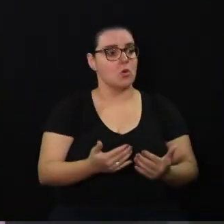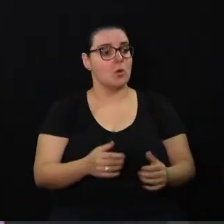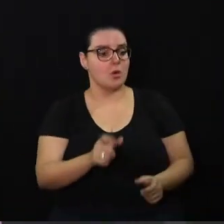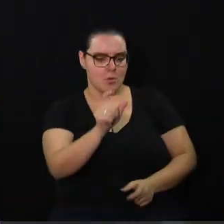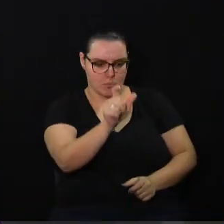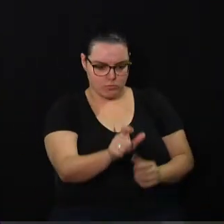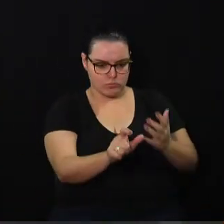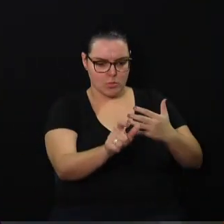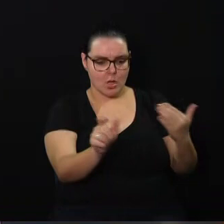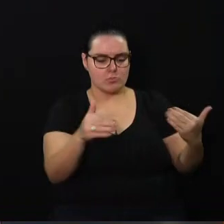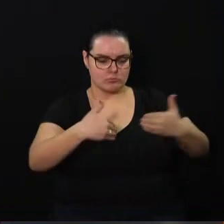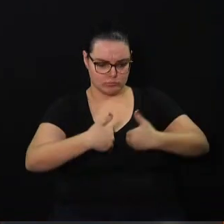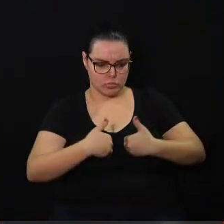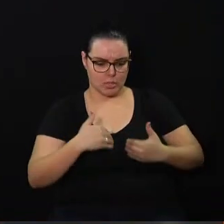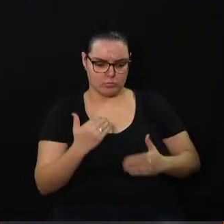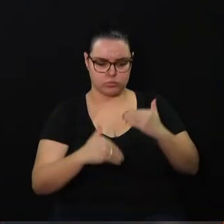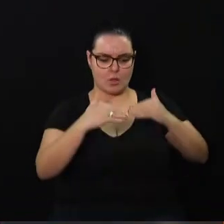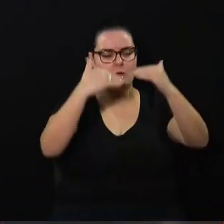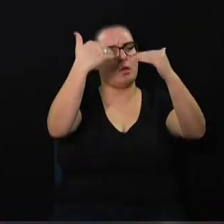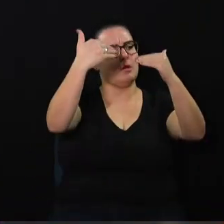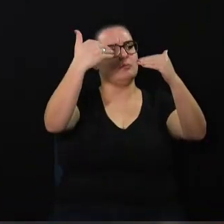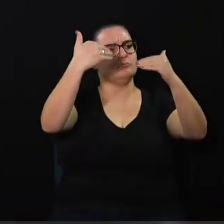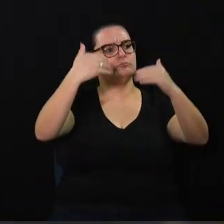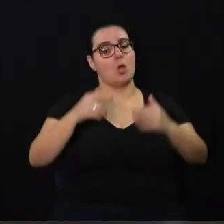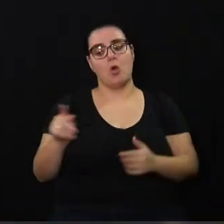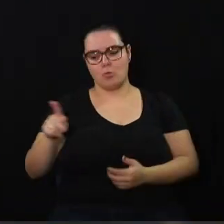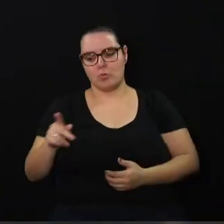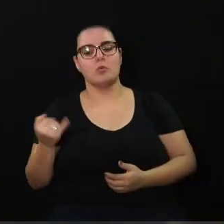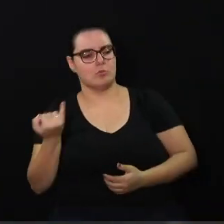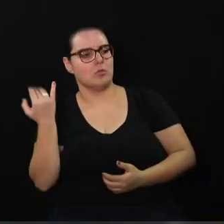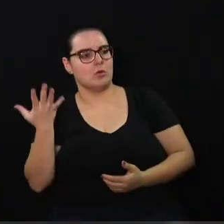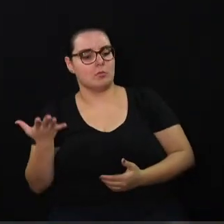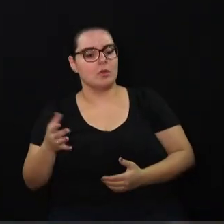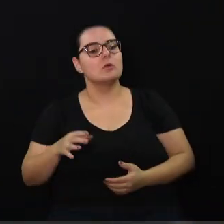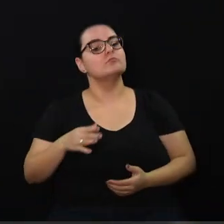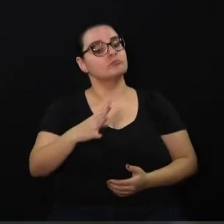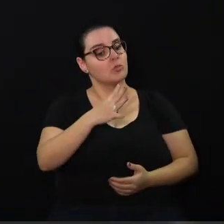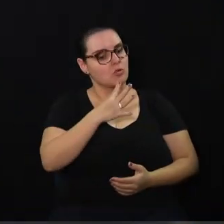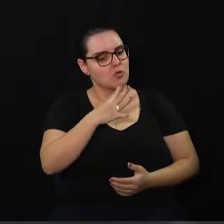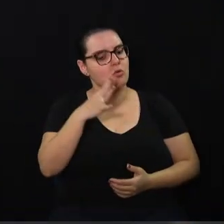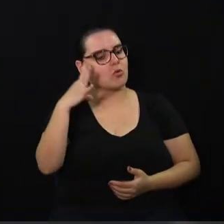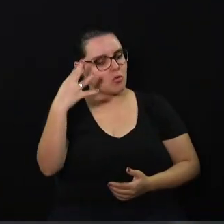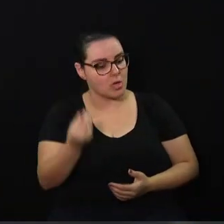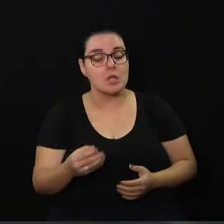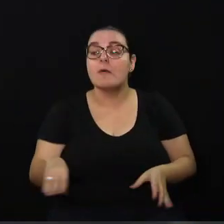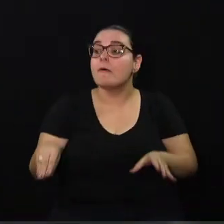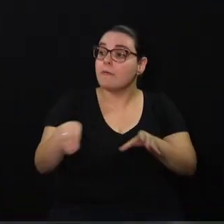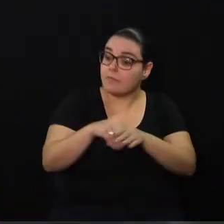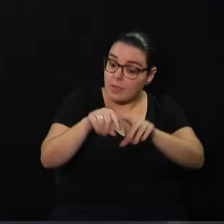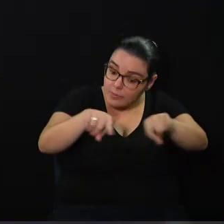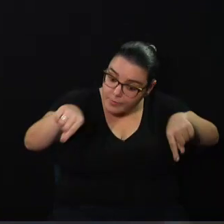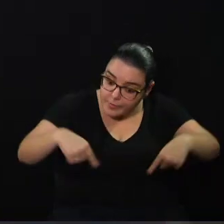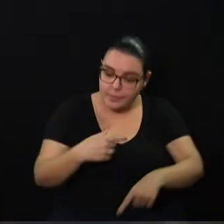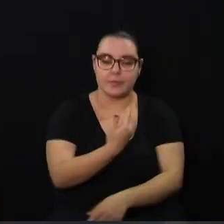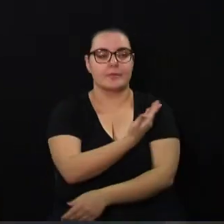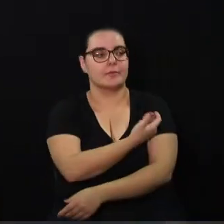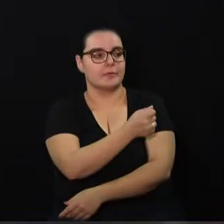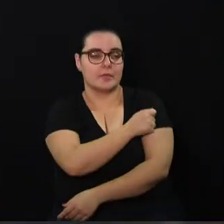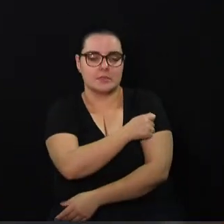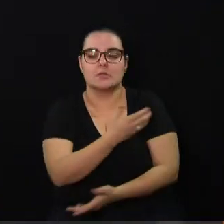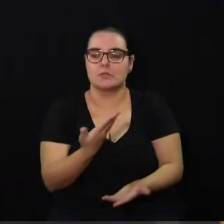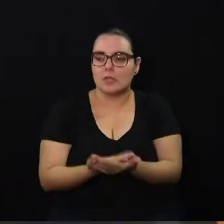acompanha a criança conhece a realidade e as necessidades que aquela criança tem dentro da sala de aula dentro do contexto escolar